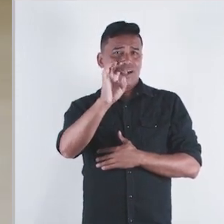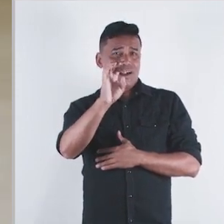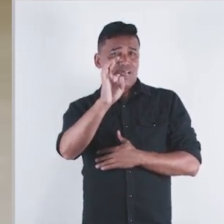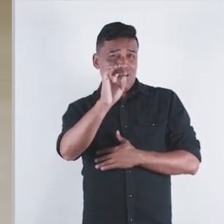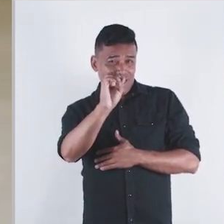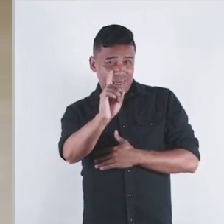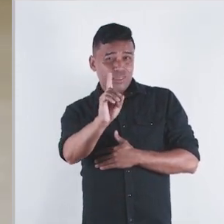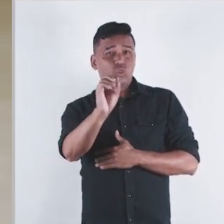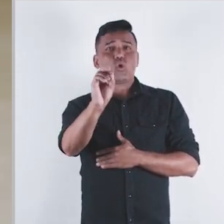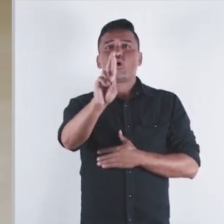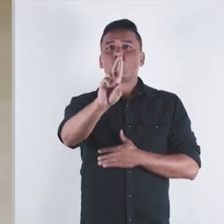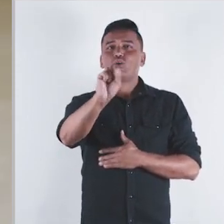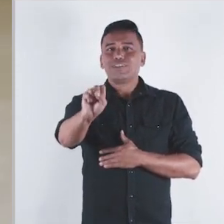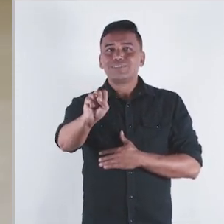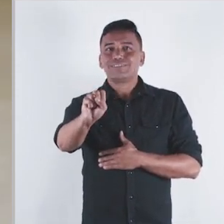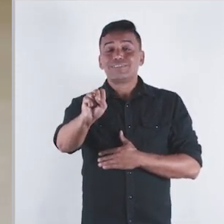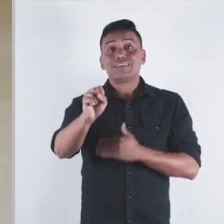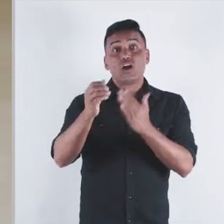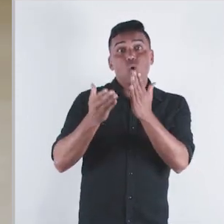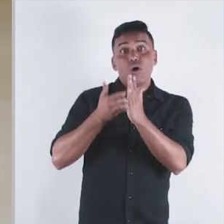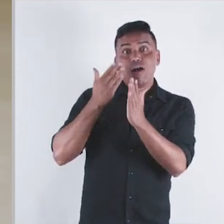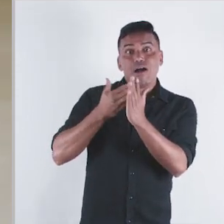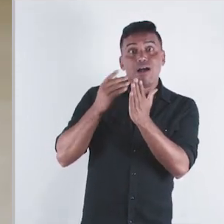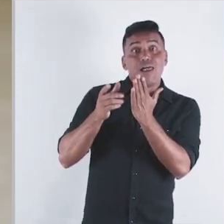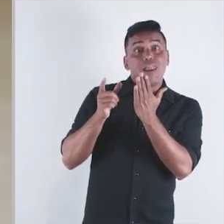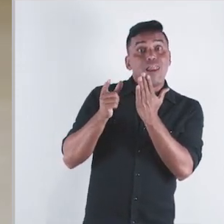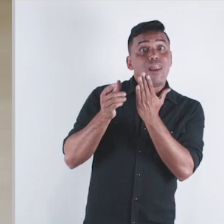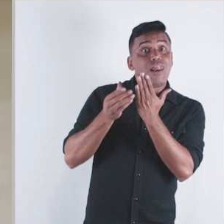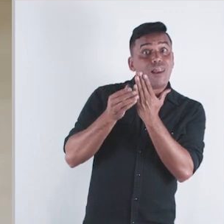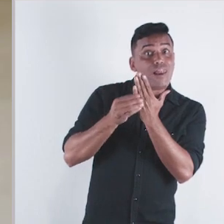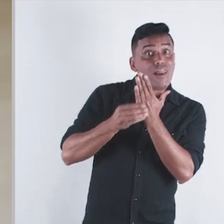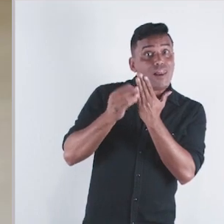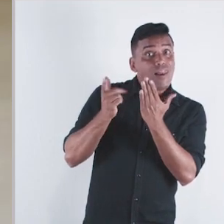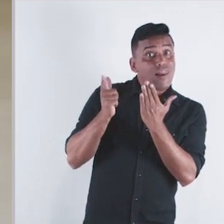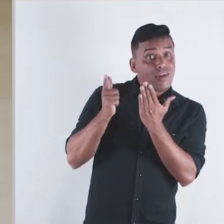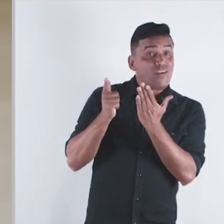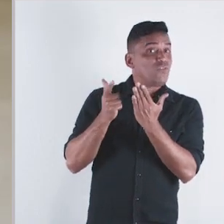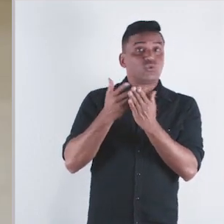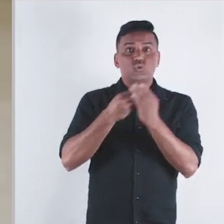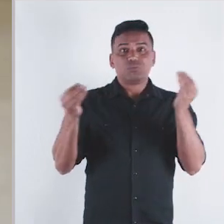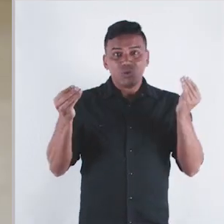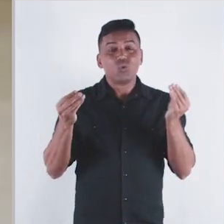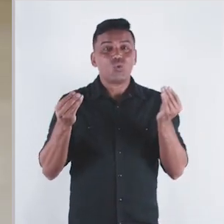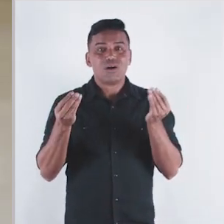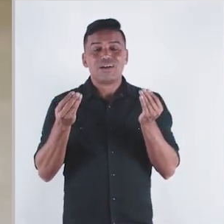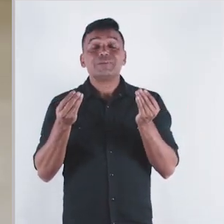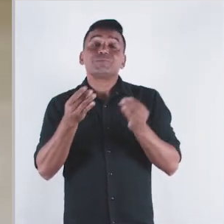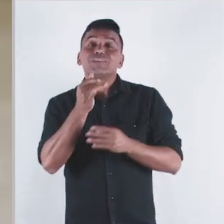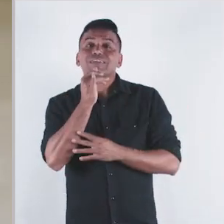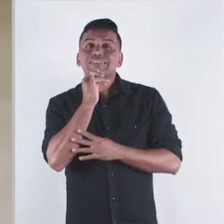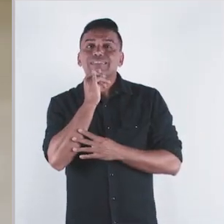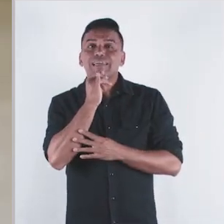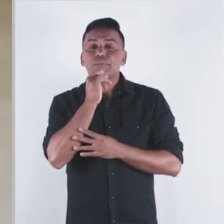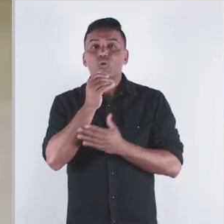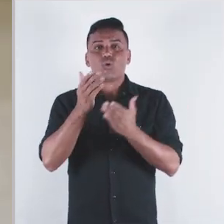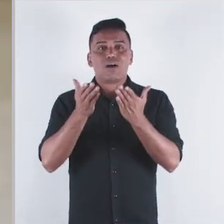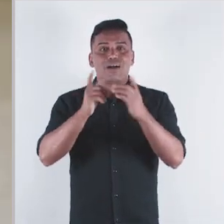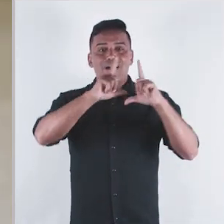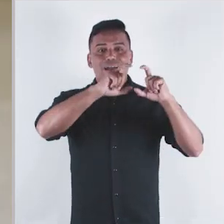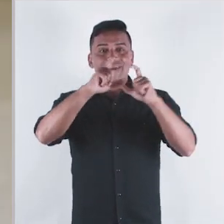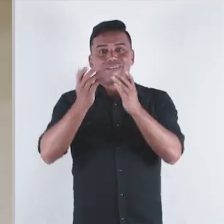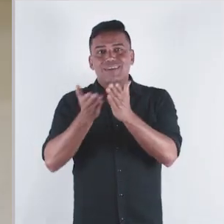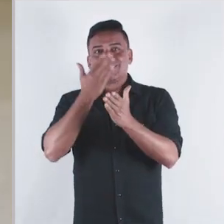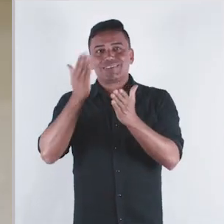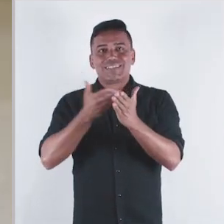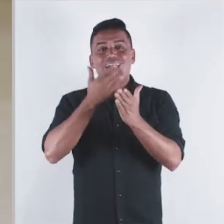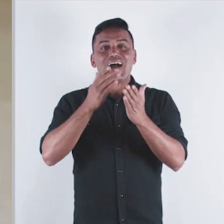algumas obras que já estavam totalmente indisponíveis. Por exemplo, uma revista inteira de poesia digital, que é a revista